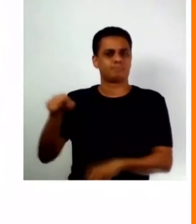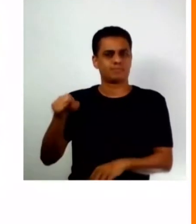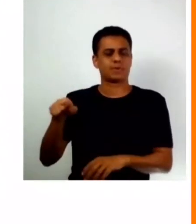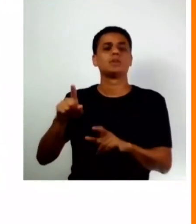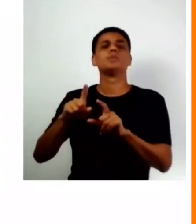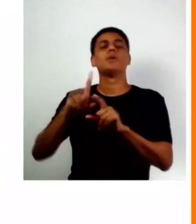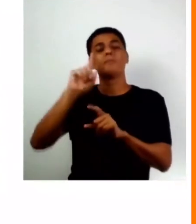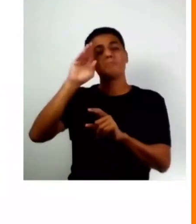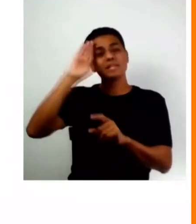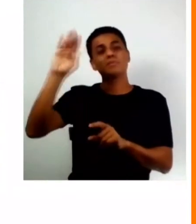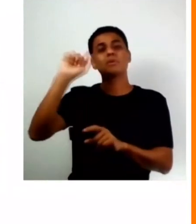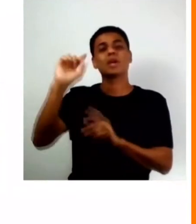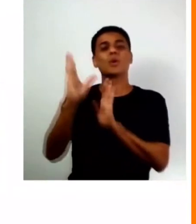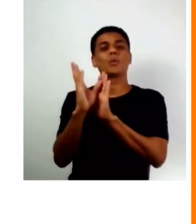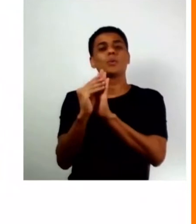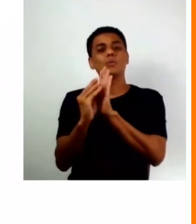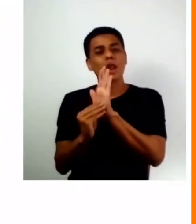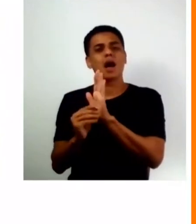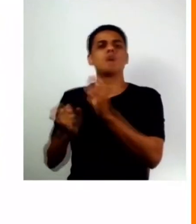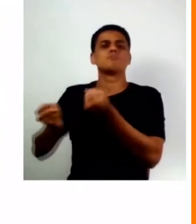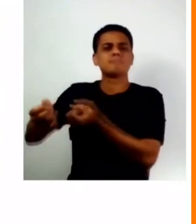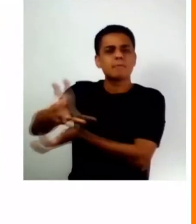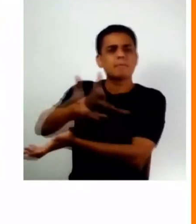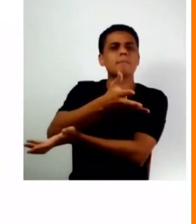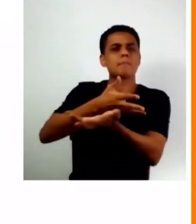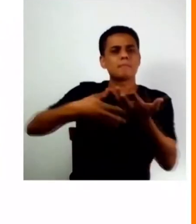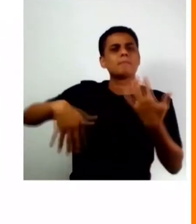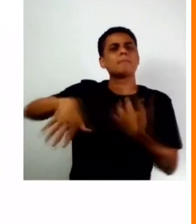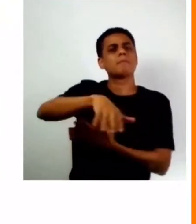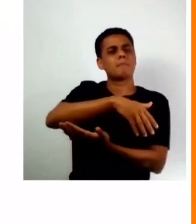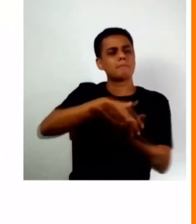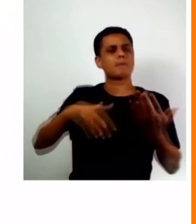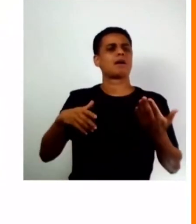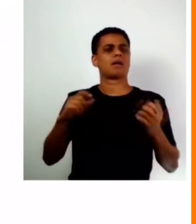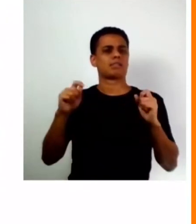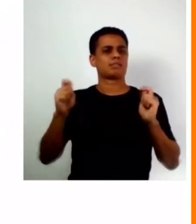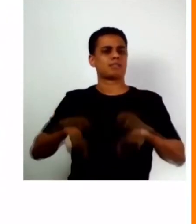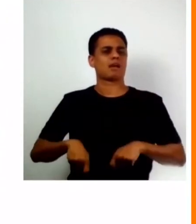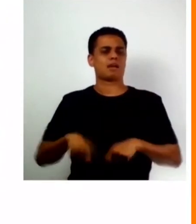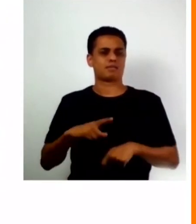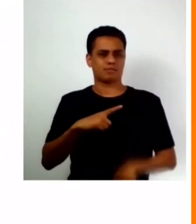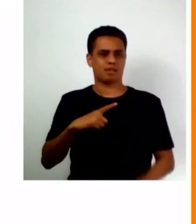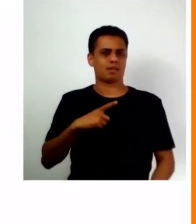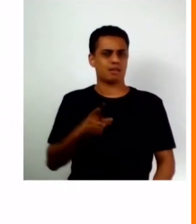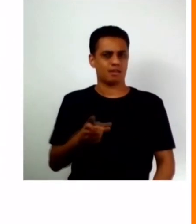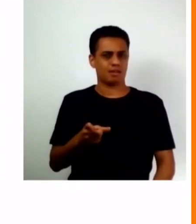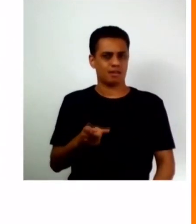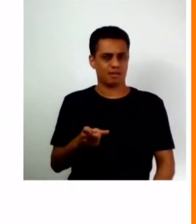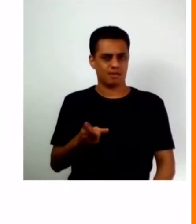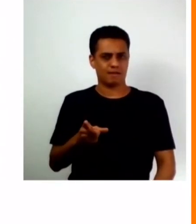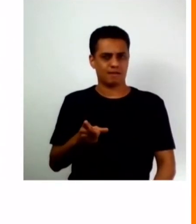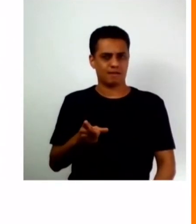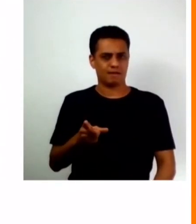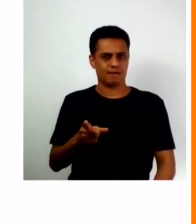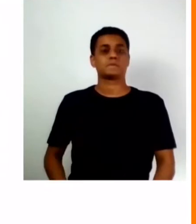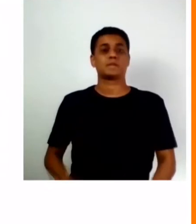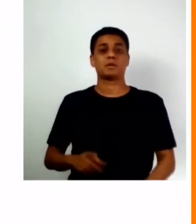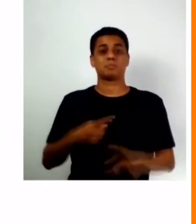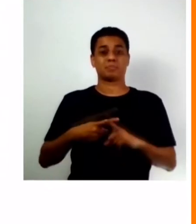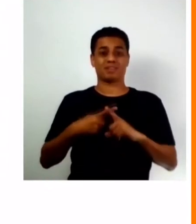propios e poder incidir nos contenidos culturales propios. Porque se eu que estou confinado en mi casa